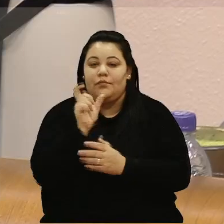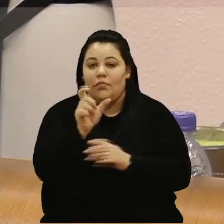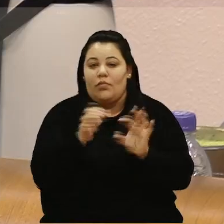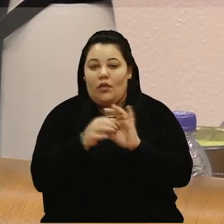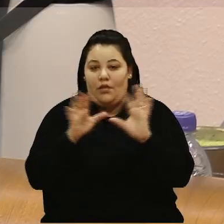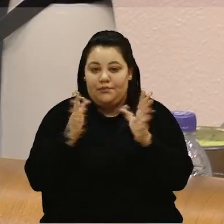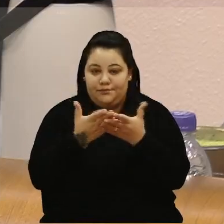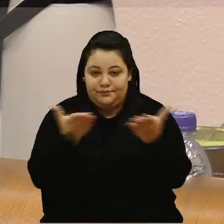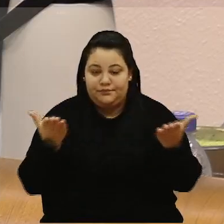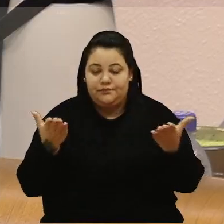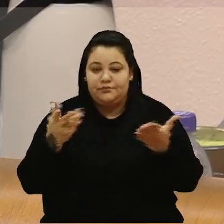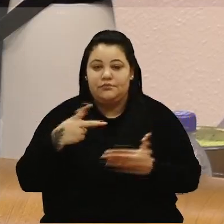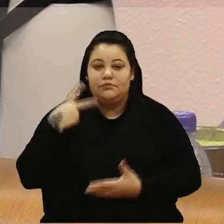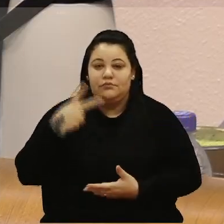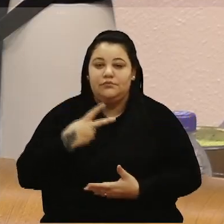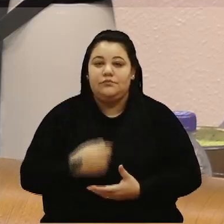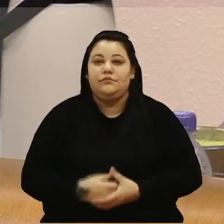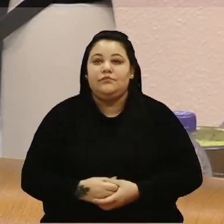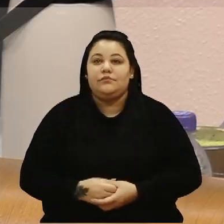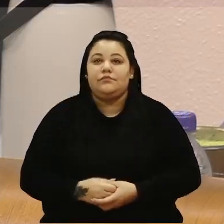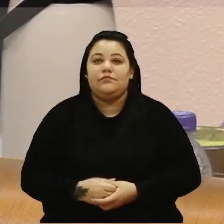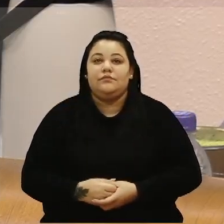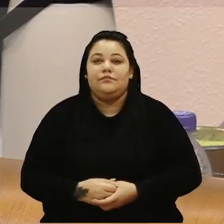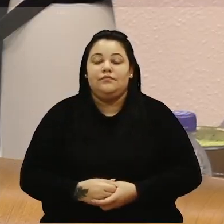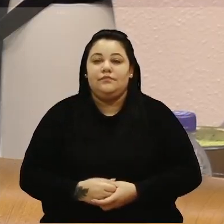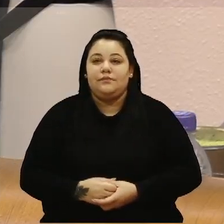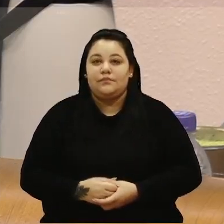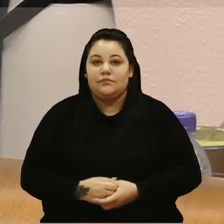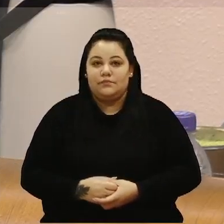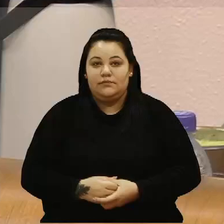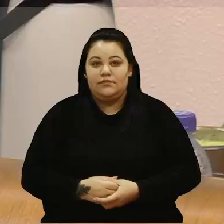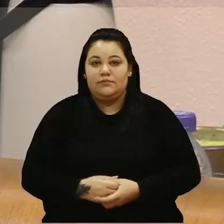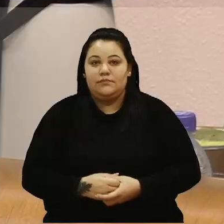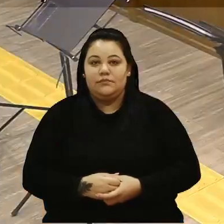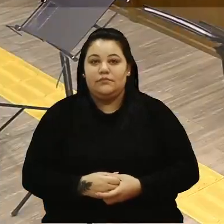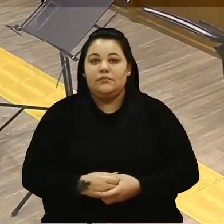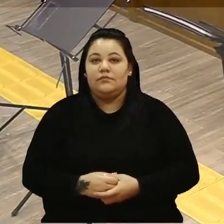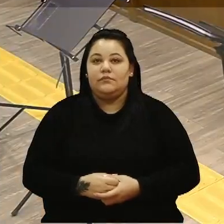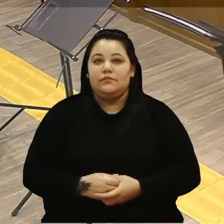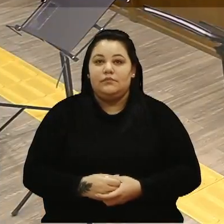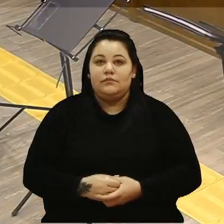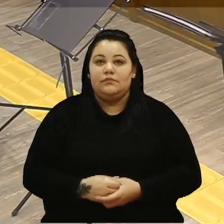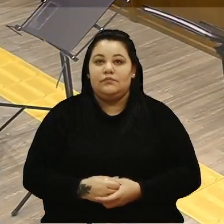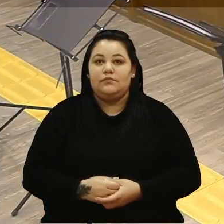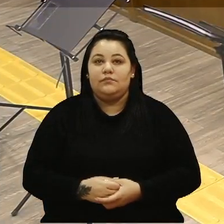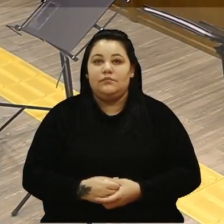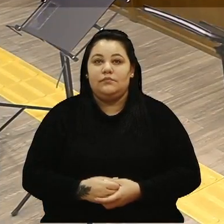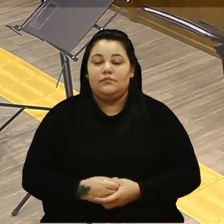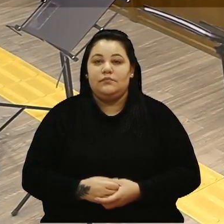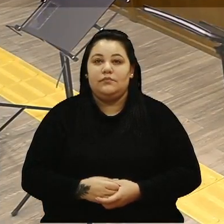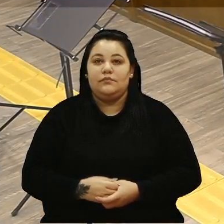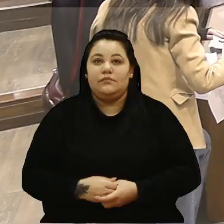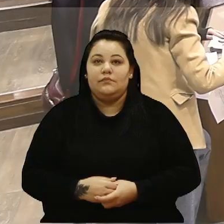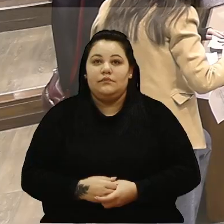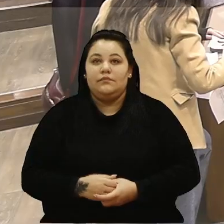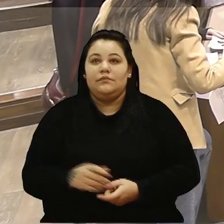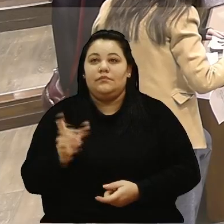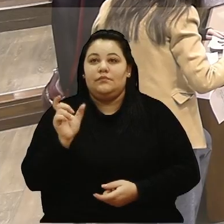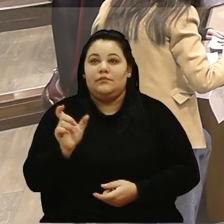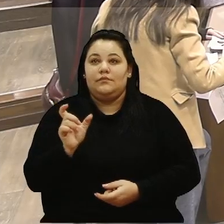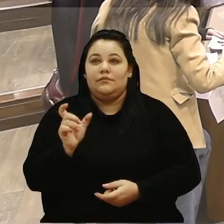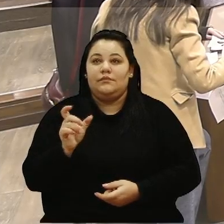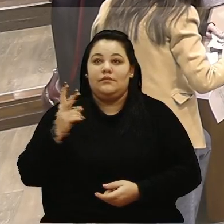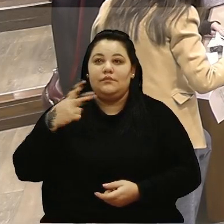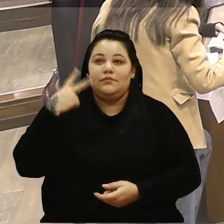das senhoras vereadoras e dos senhores vereadores. Peço a palavra. Com a palavra, a vereadora Marisol. Peço a